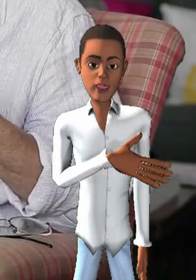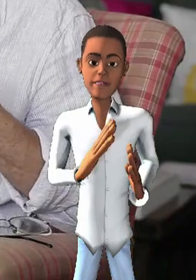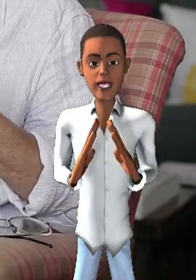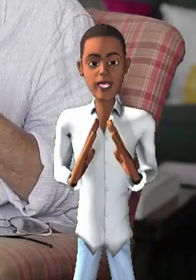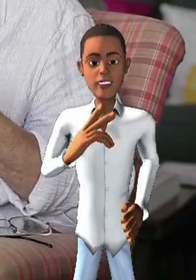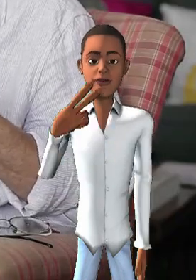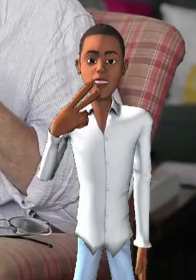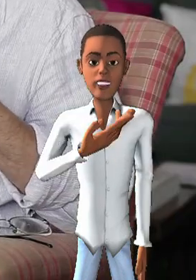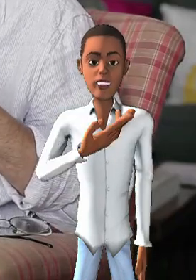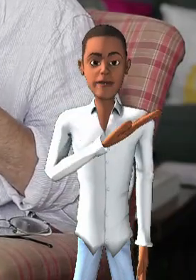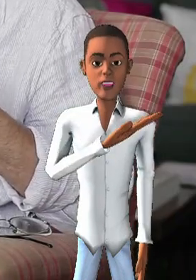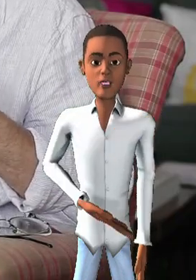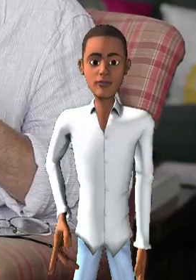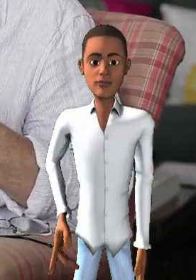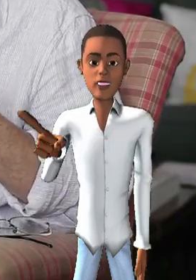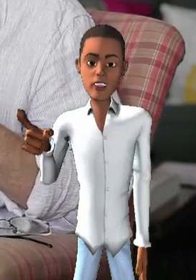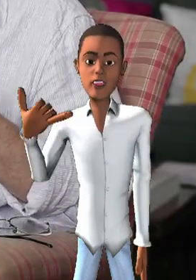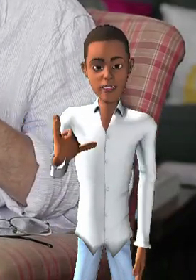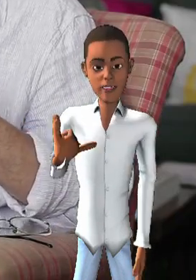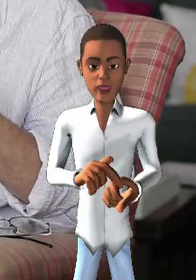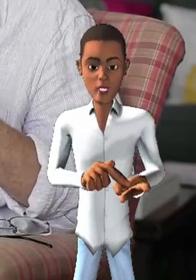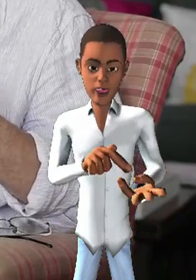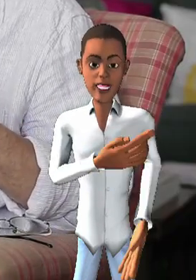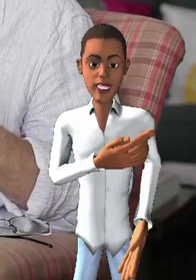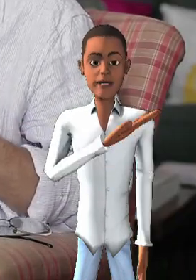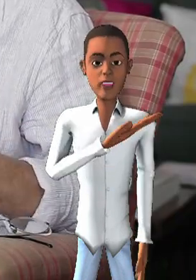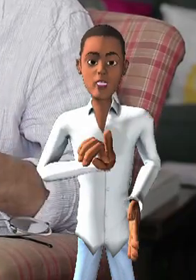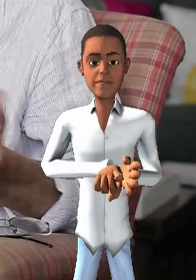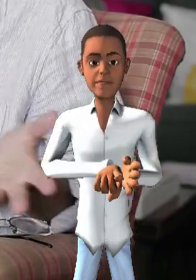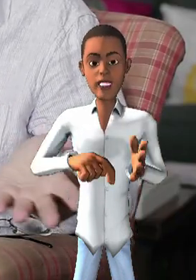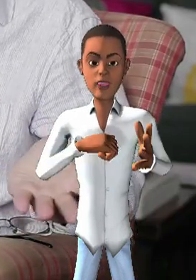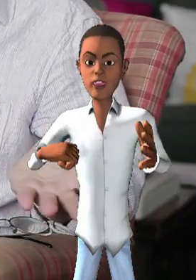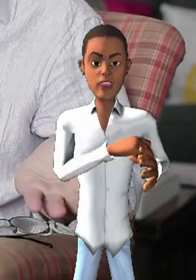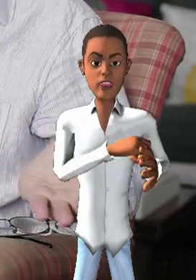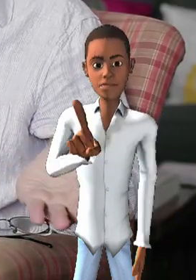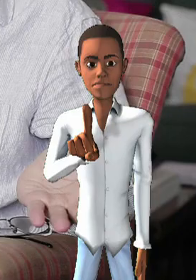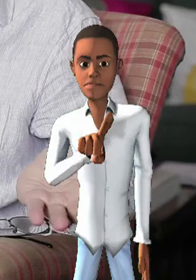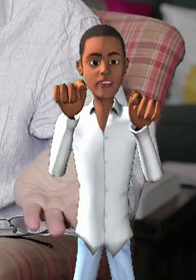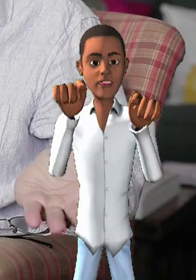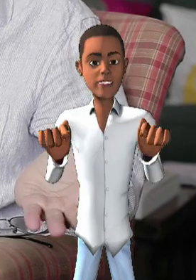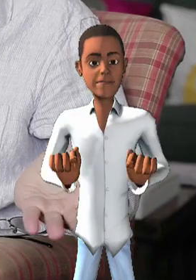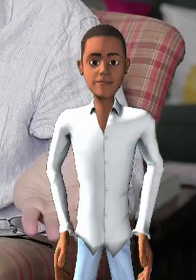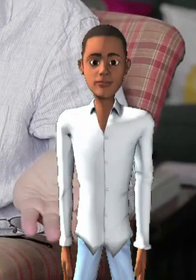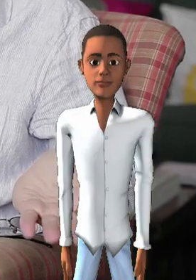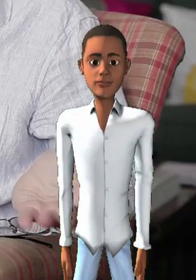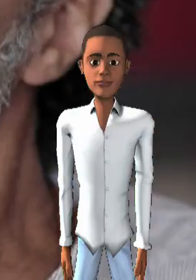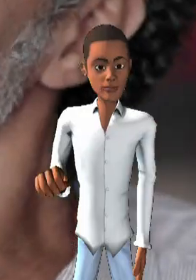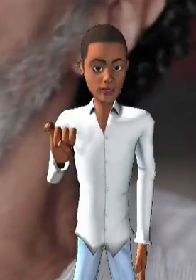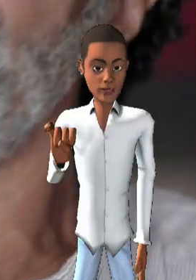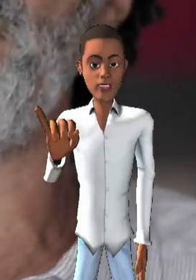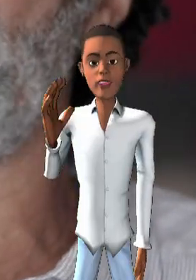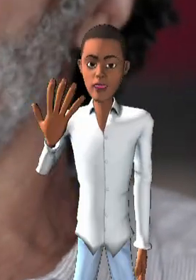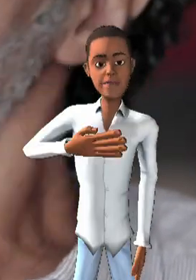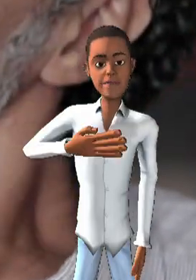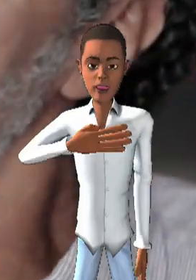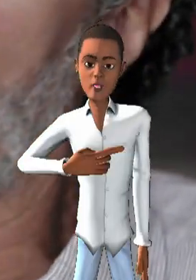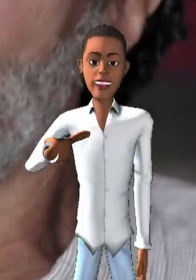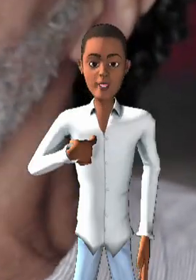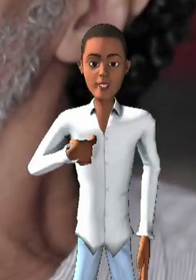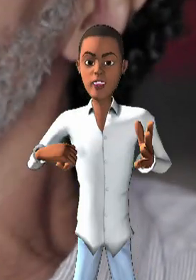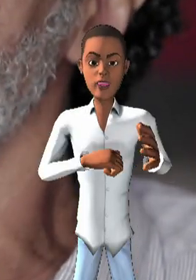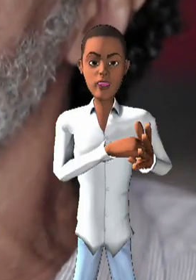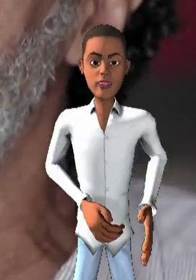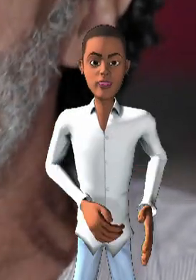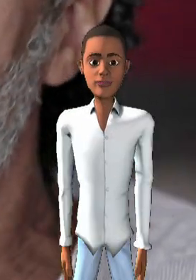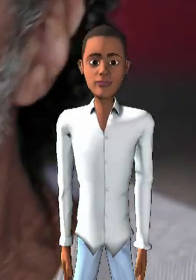chega na tua casa, você desconta para mim e fala, pô, mas aí o cara falou isso para mim. E você não deu uma porrada na cara dele? Se alguém fala isso para mim, eu saio